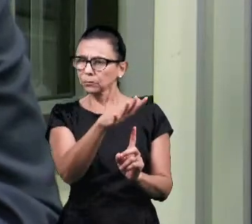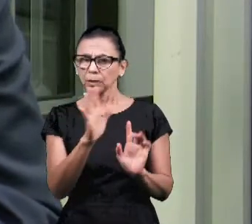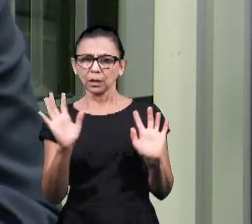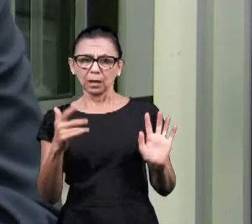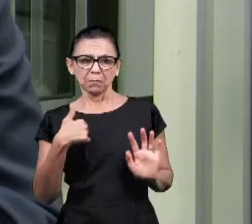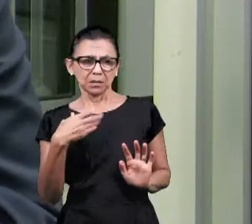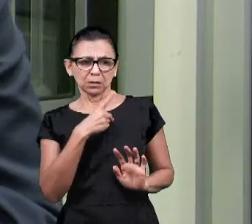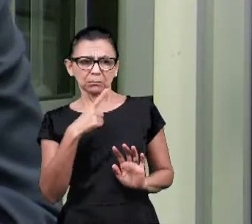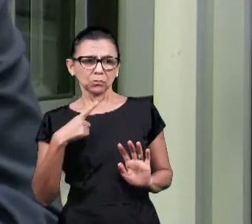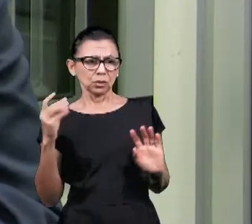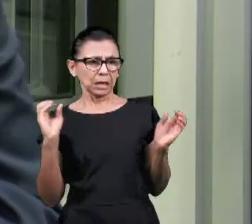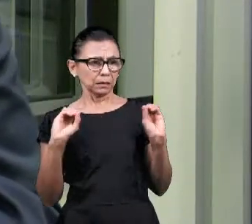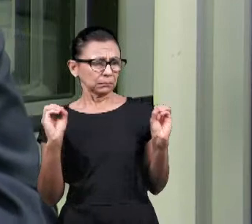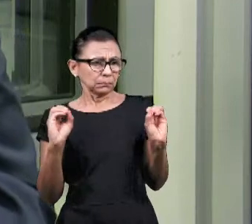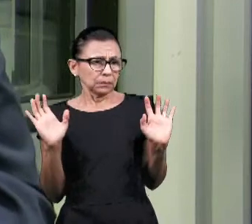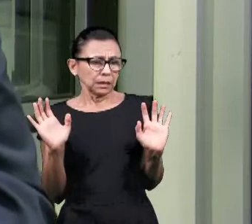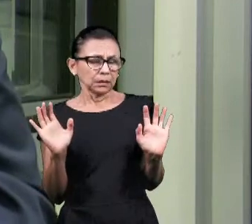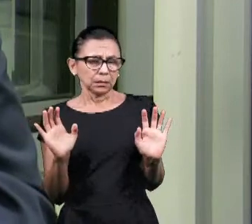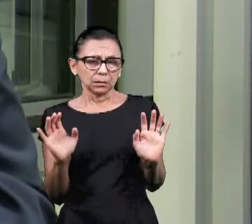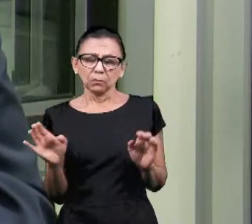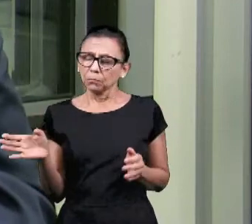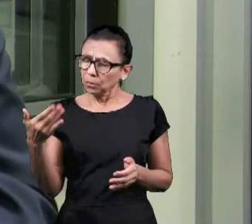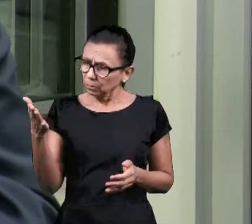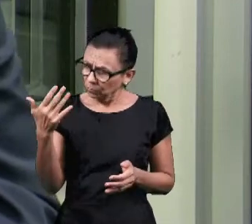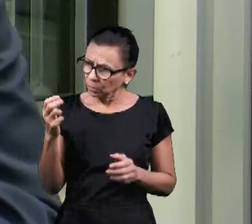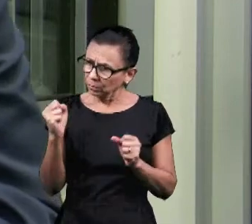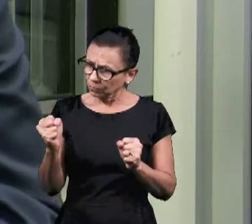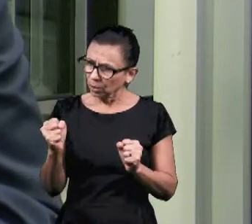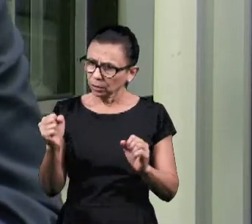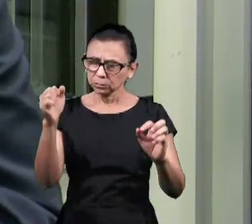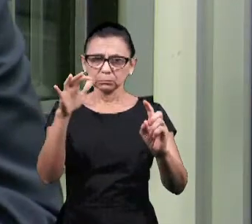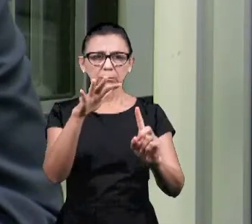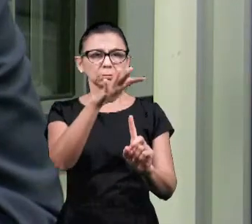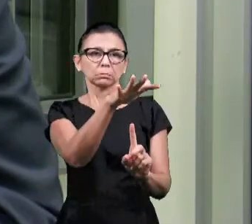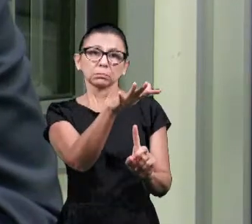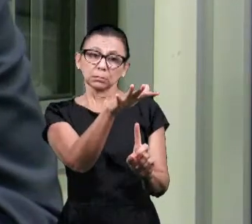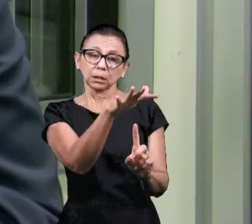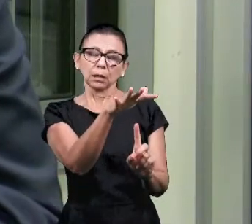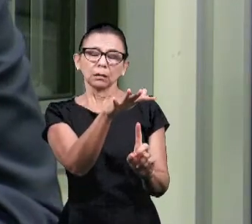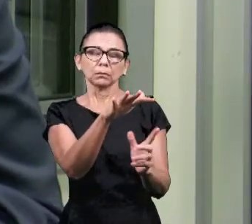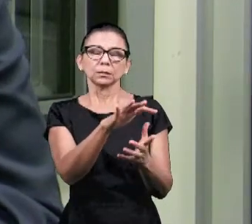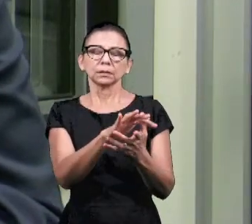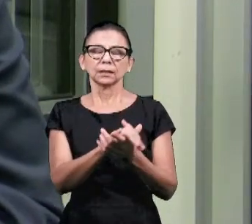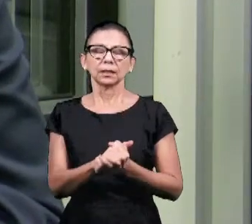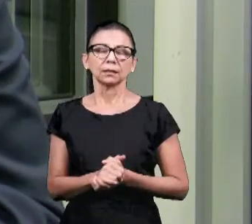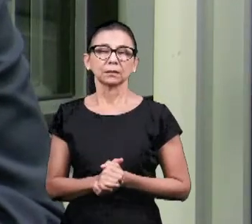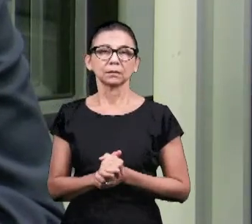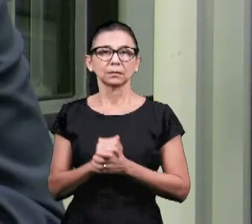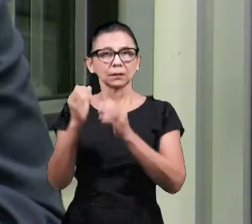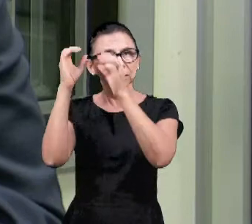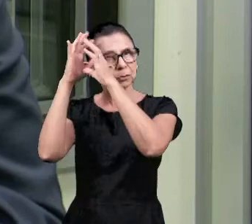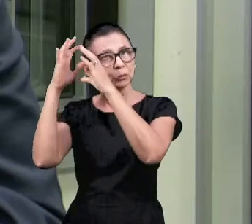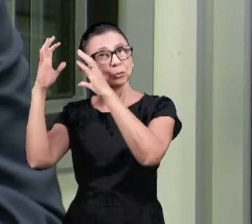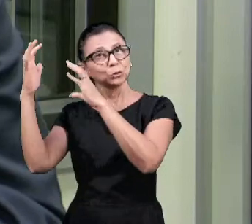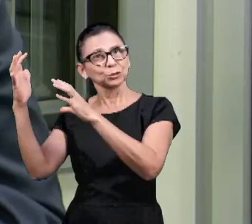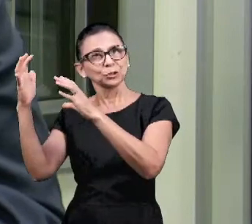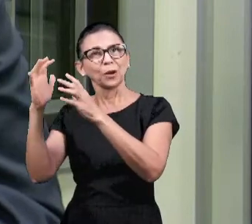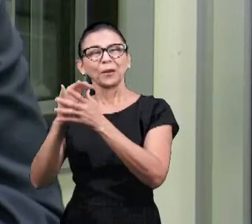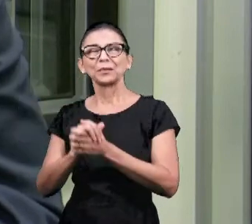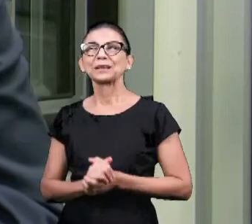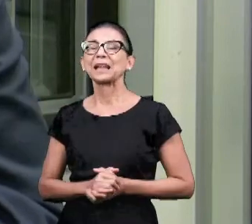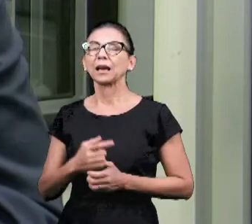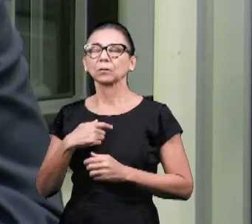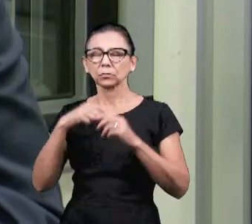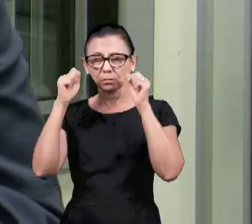mãos junto com aqueles pastores. E no final, quando acordei, eu falei assim, eu acredito que Deus vai me dar uma bênção